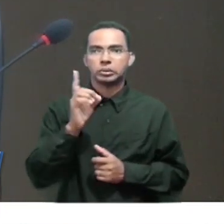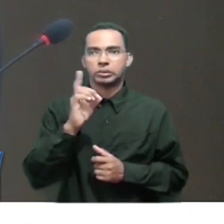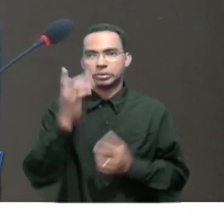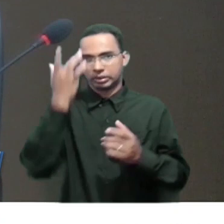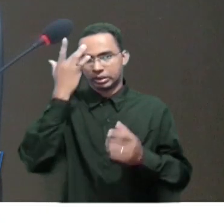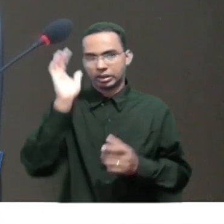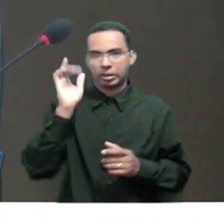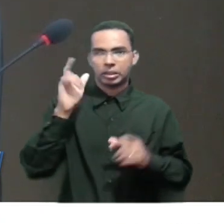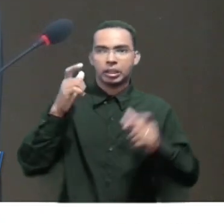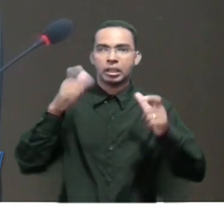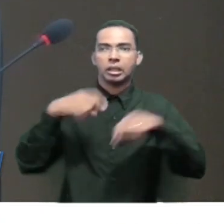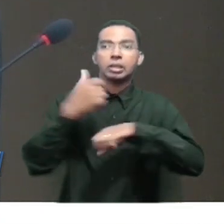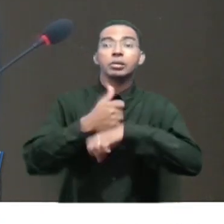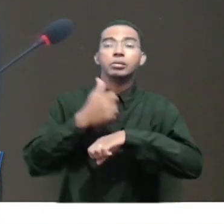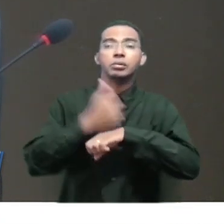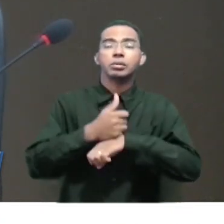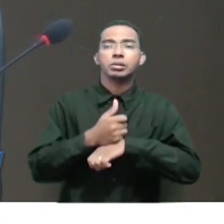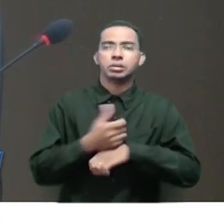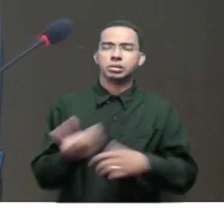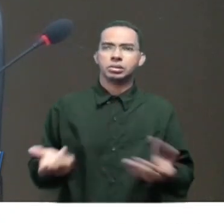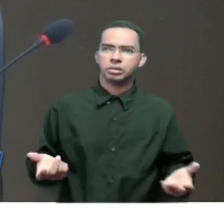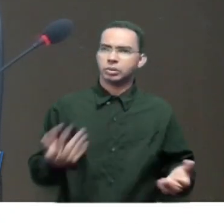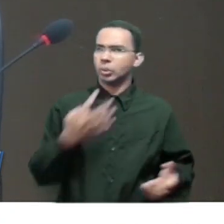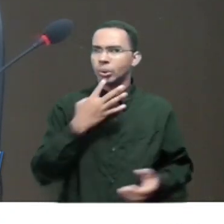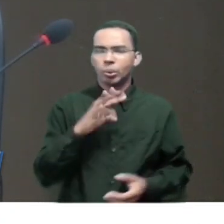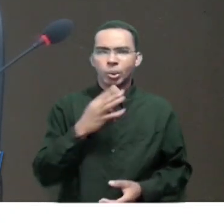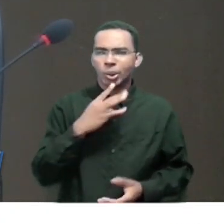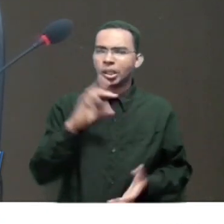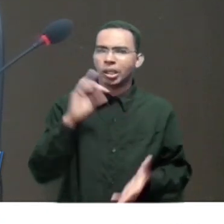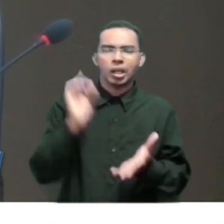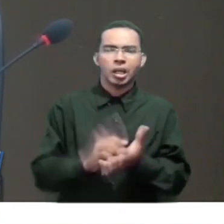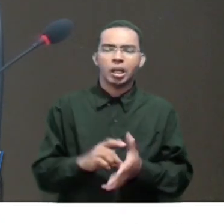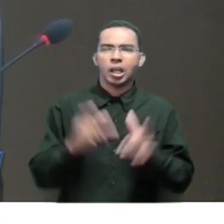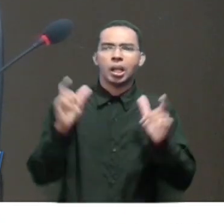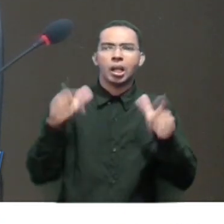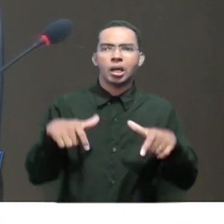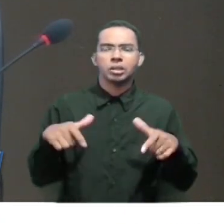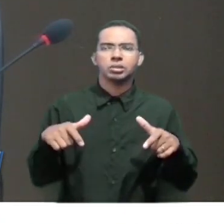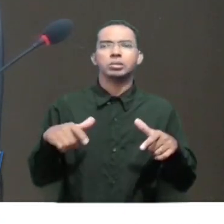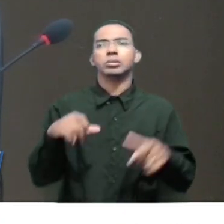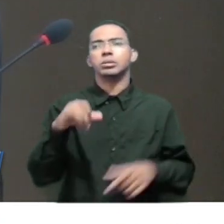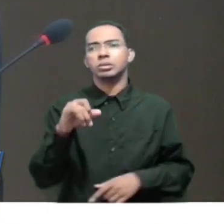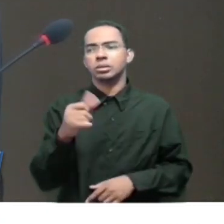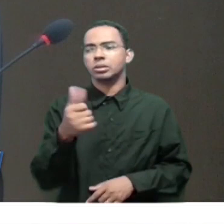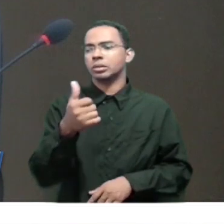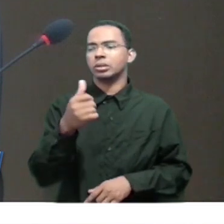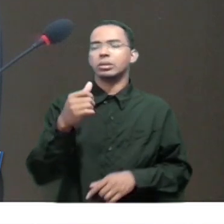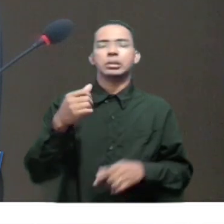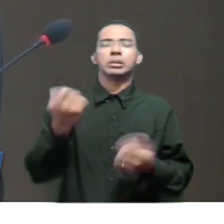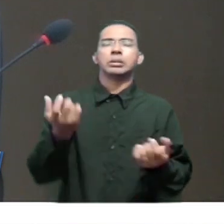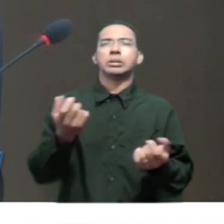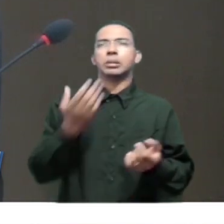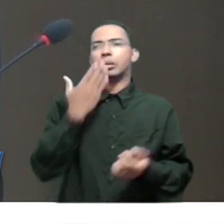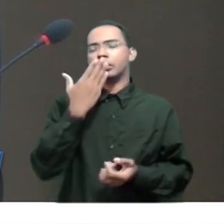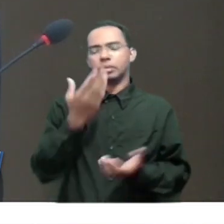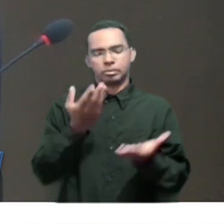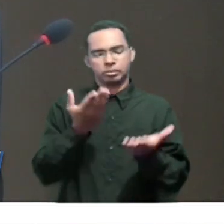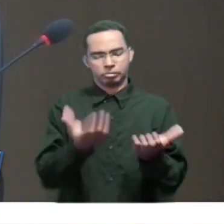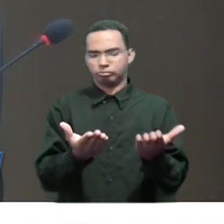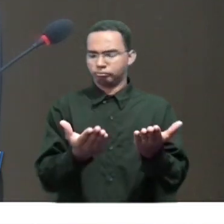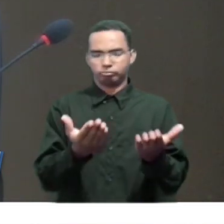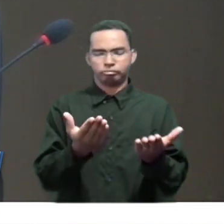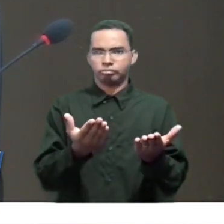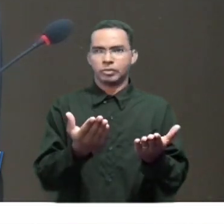no mapa, não conhece a realidade local aqui, senta em cima da solicitação, e a pessoa tem que